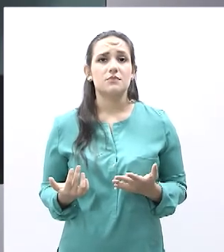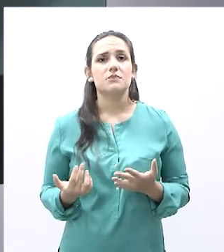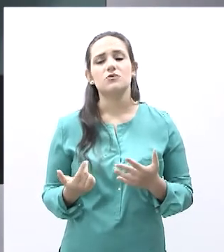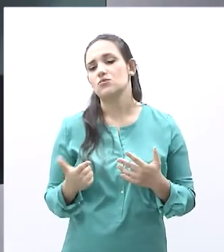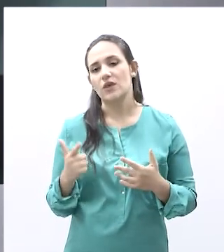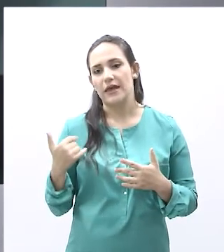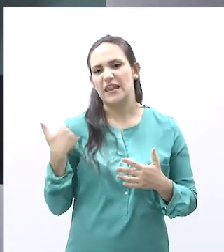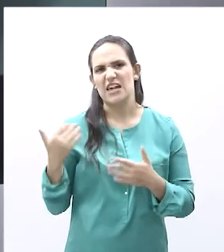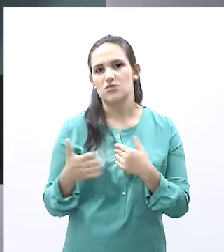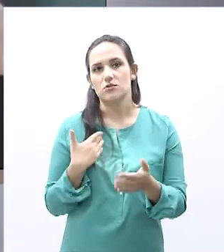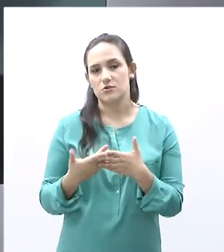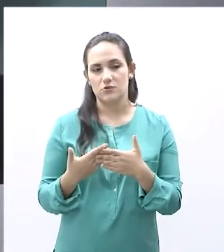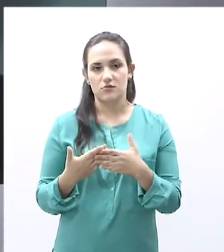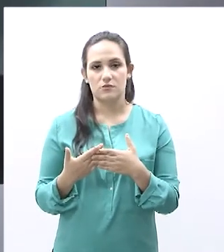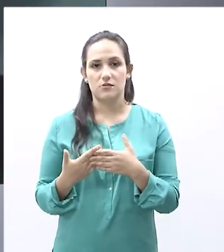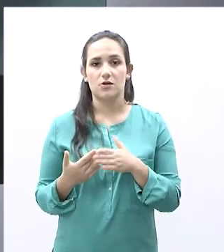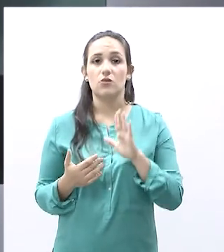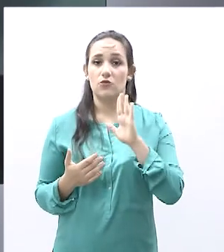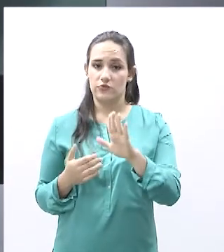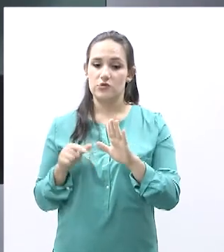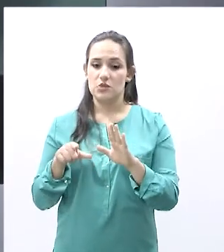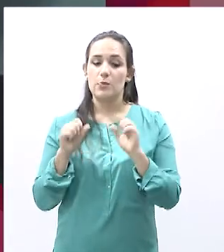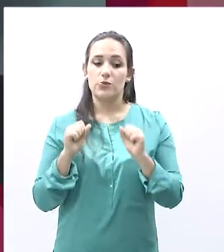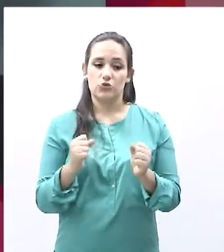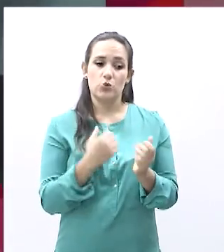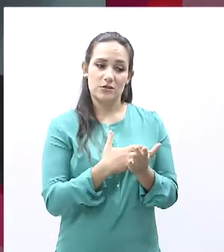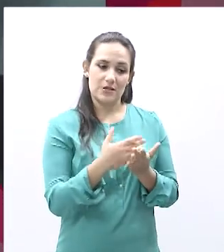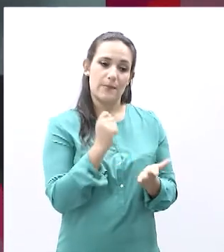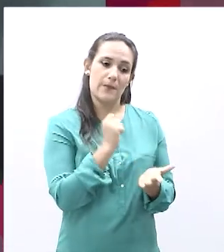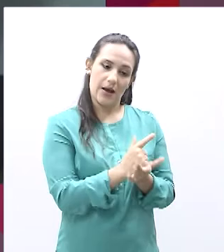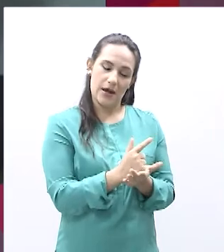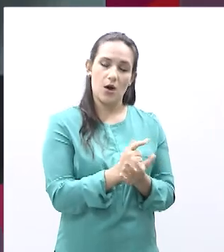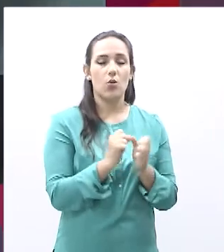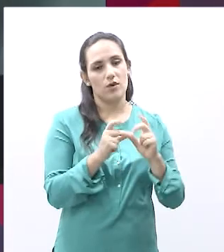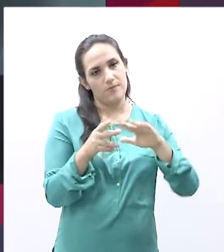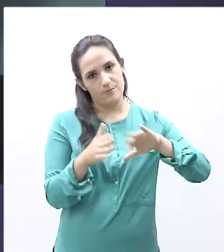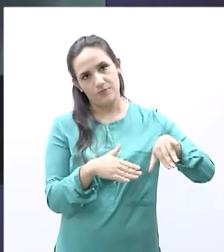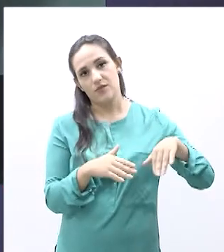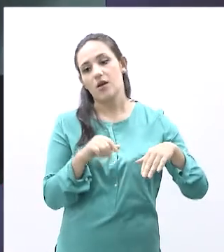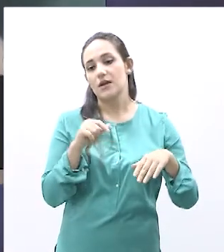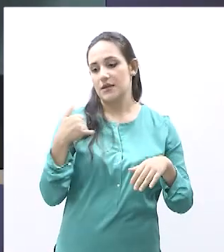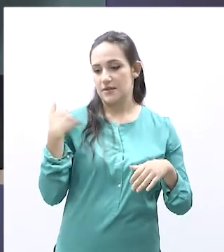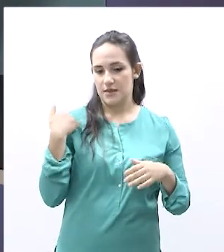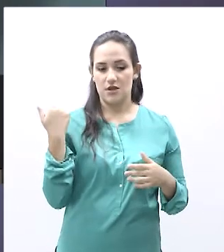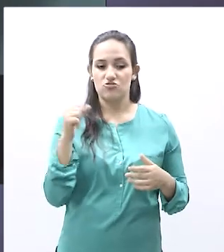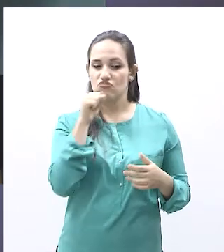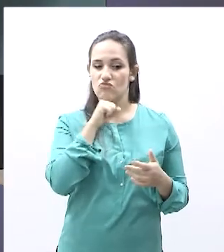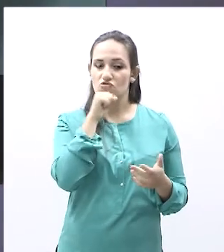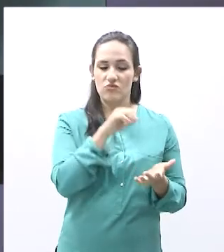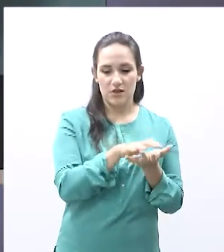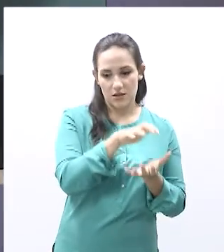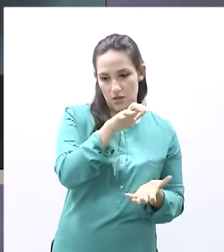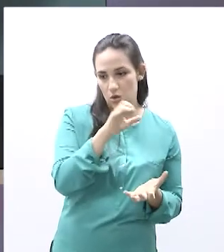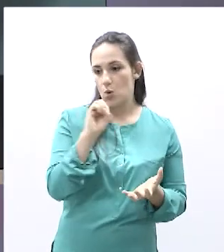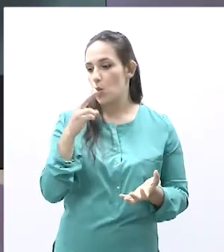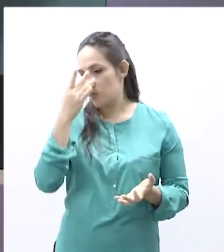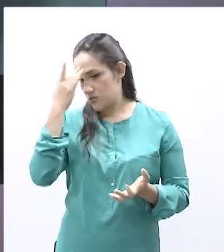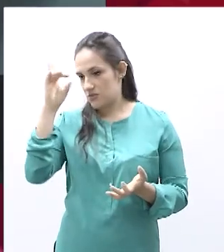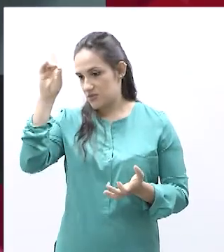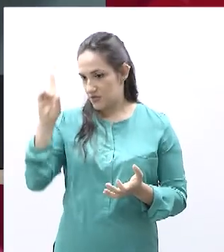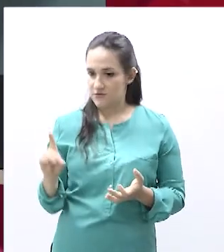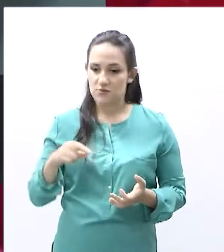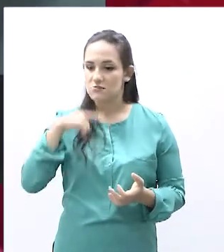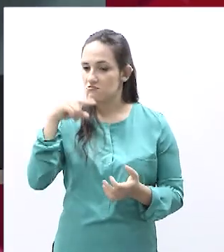sem limite de idade. Então, são duas possibilidades. Idosos acima de 65 anos ou pessoas com deficiência